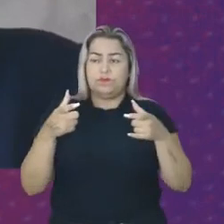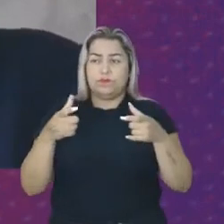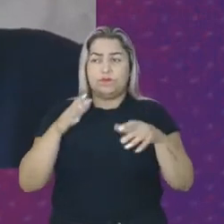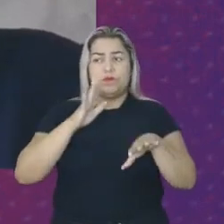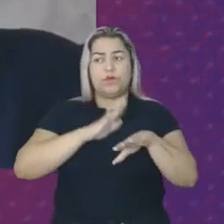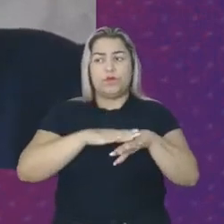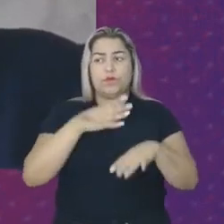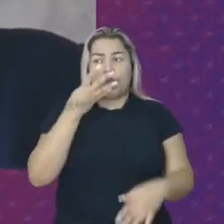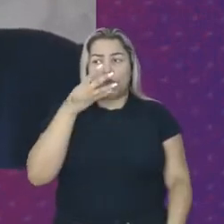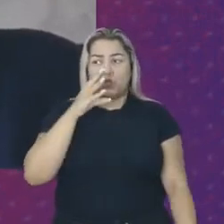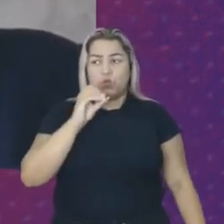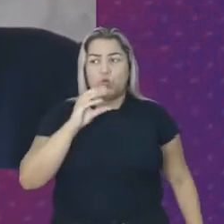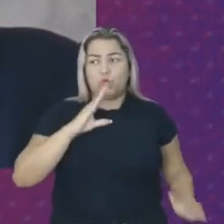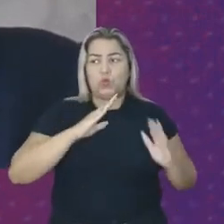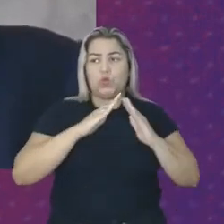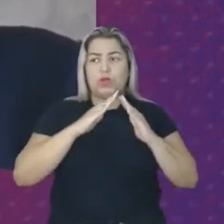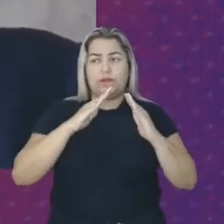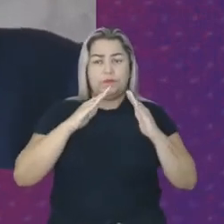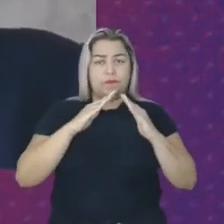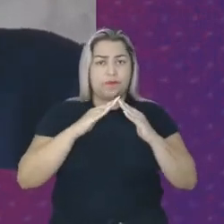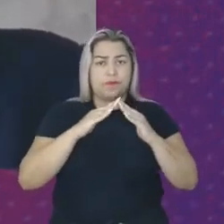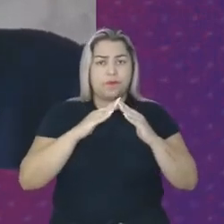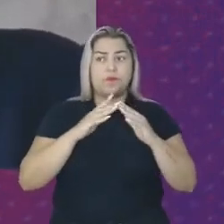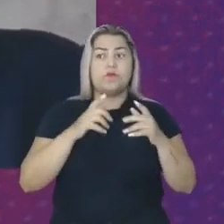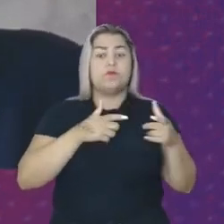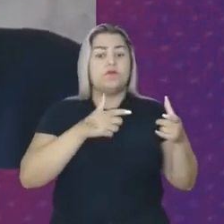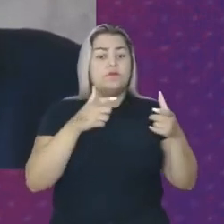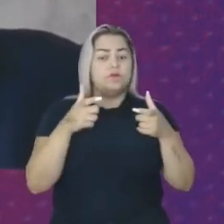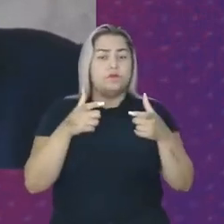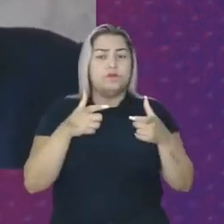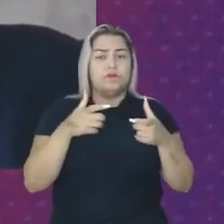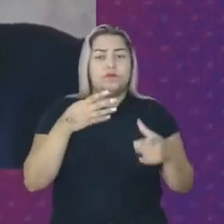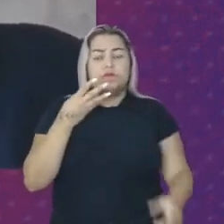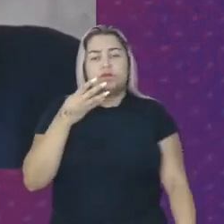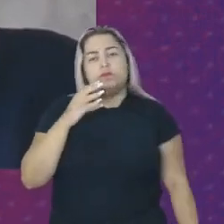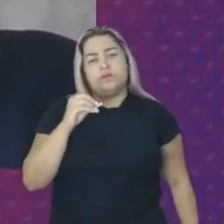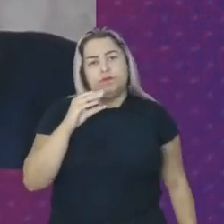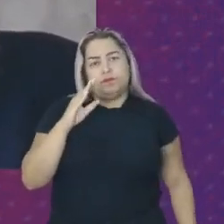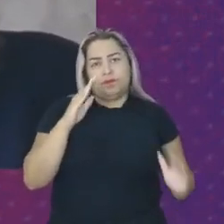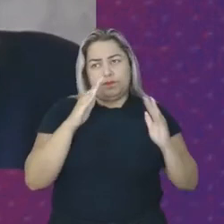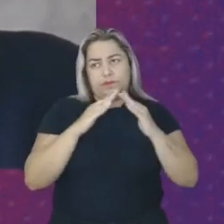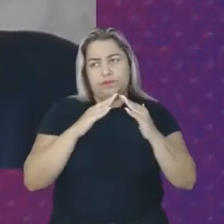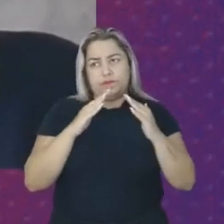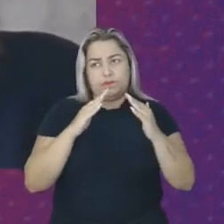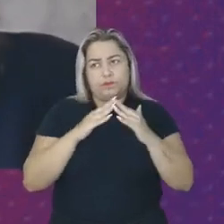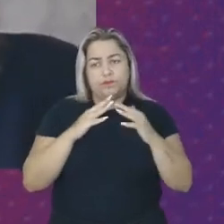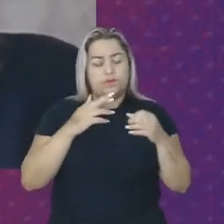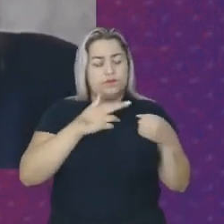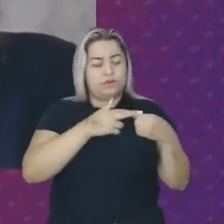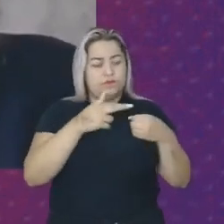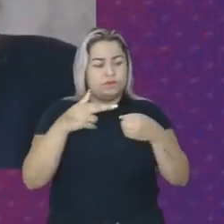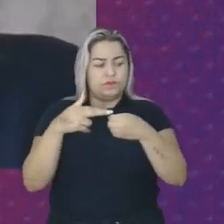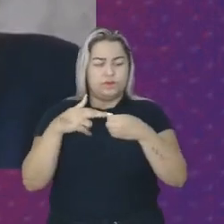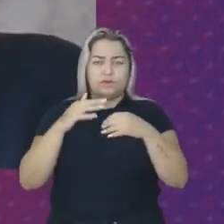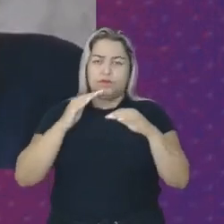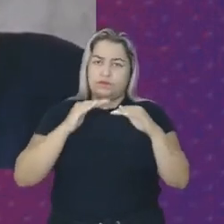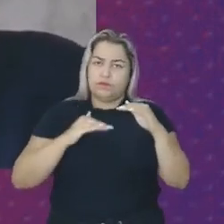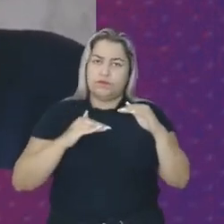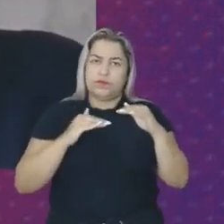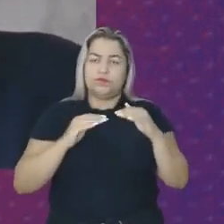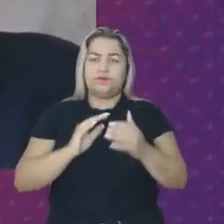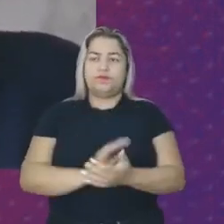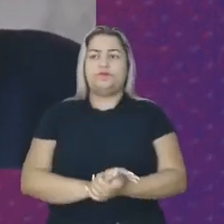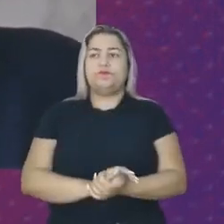mais 40 casas. Onde serão essas 40 casas? Nas regiões de menor